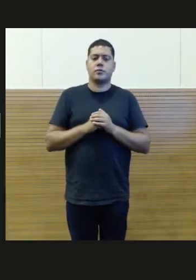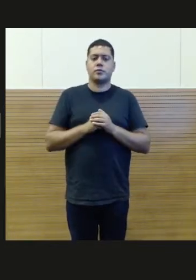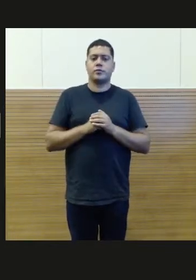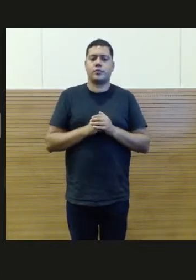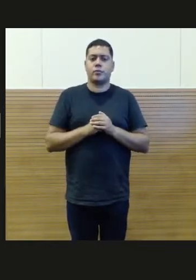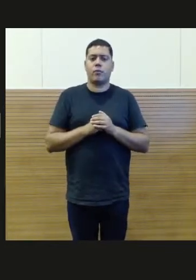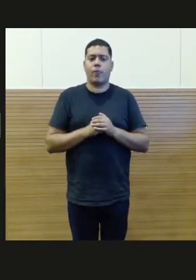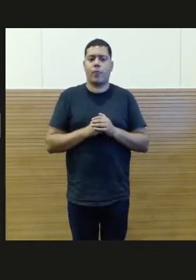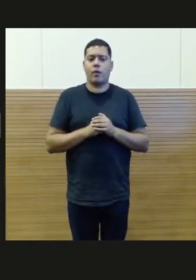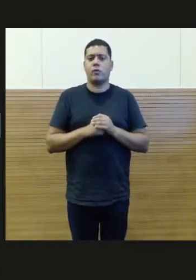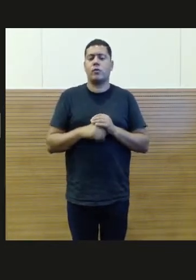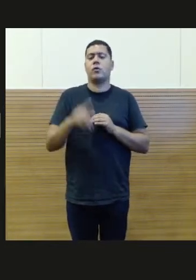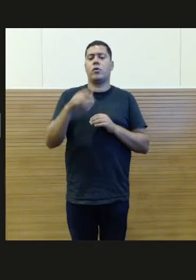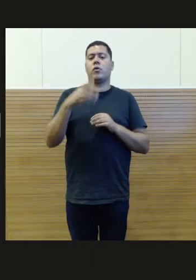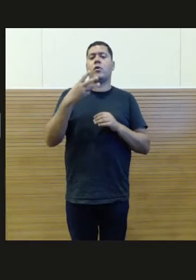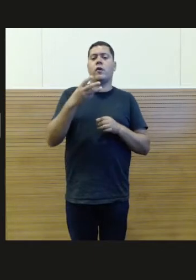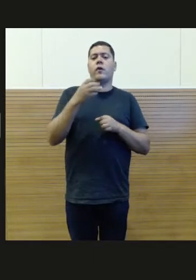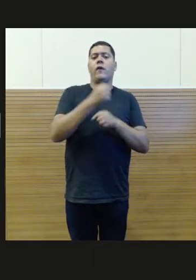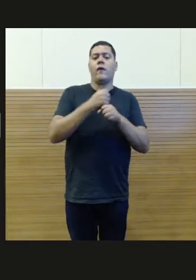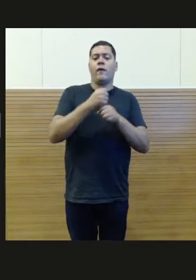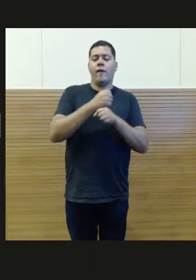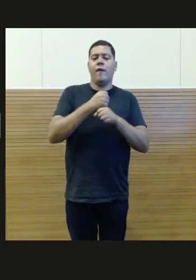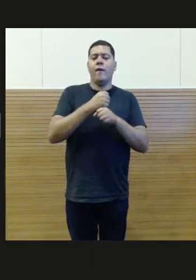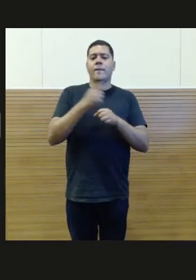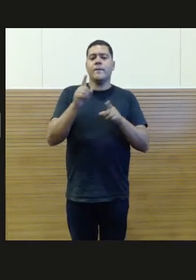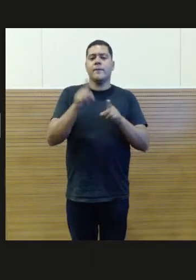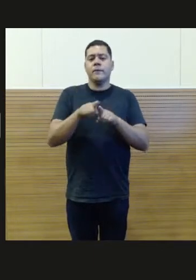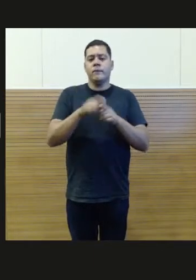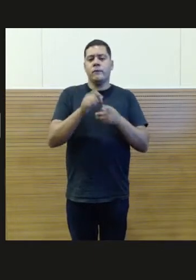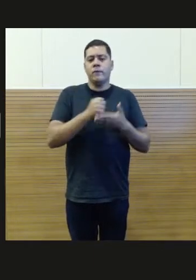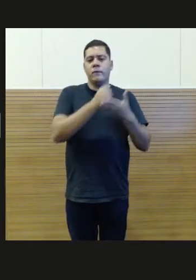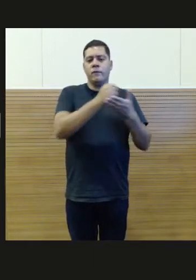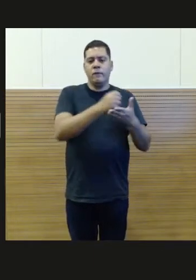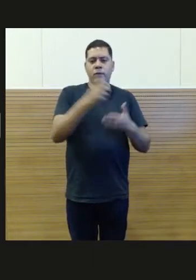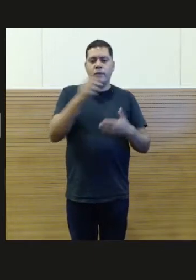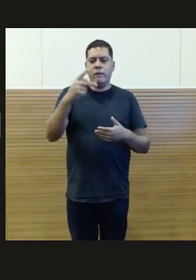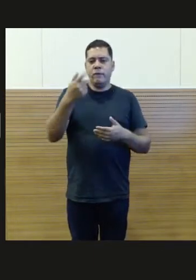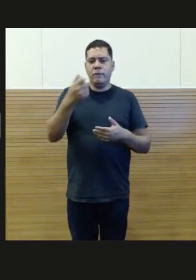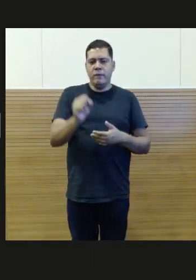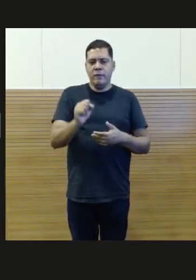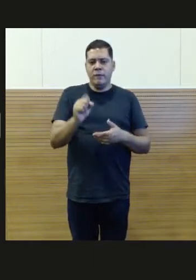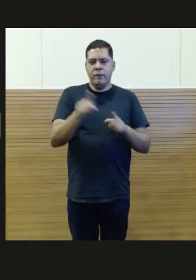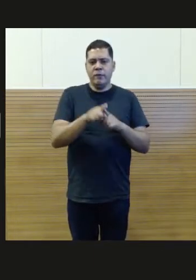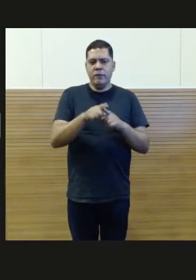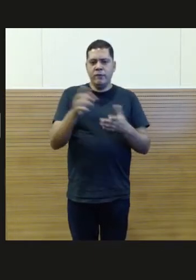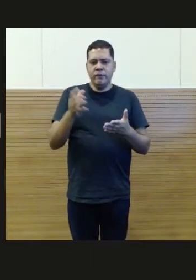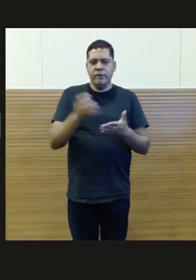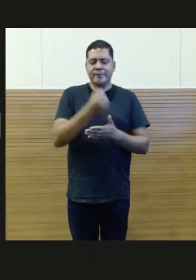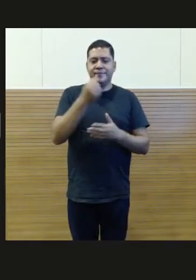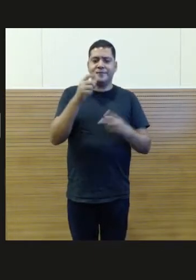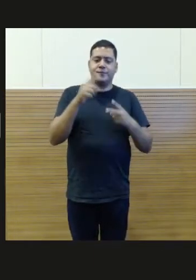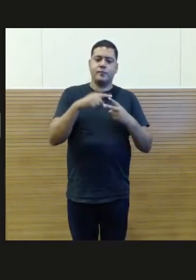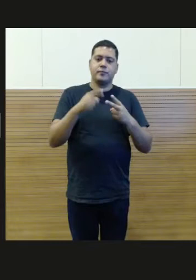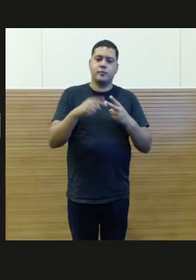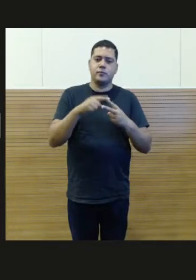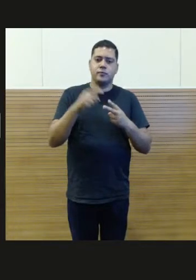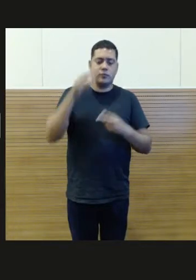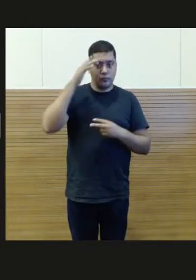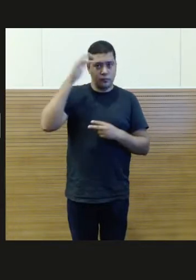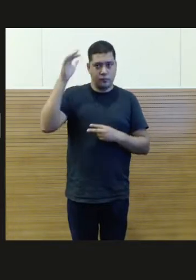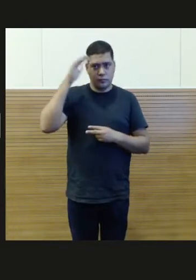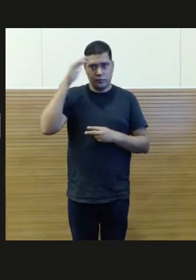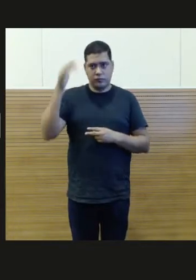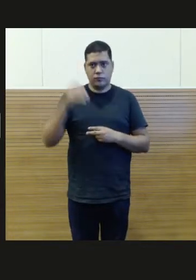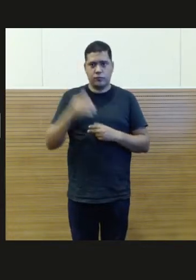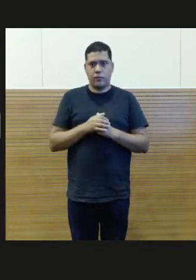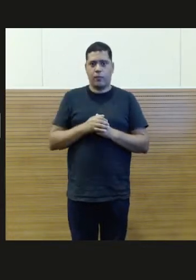processo de 3 anos e apoiado pela OPAS. Foi o primeiro efetivamente a adotar as duas novas teorias.